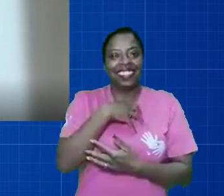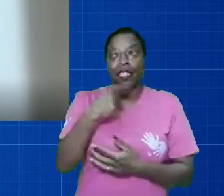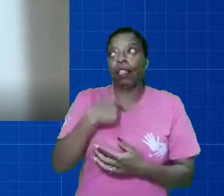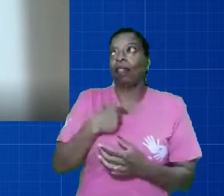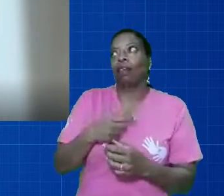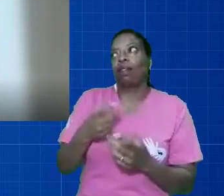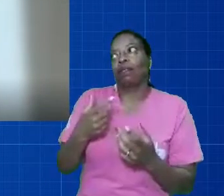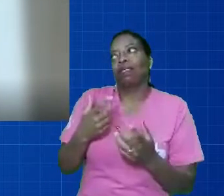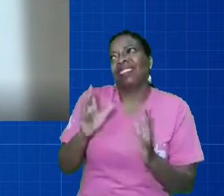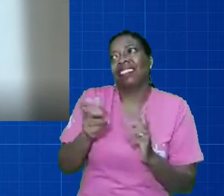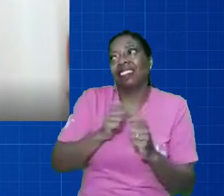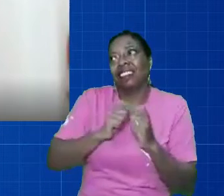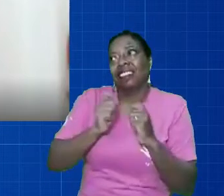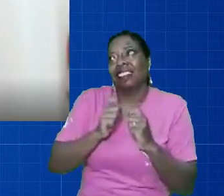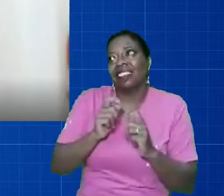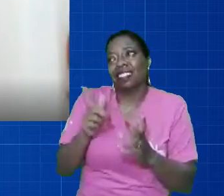quietinha.